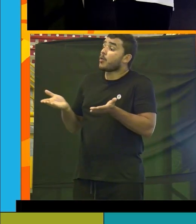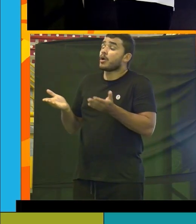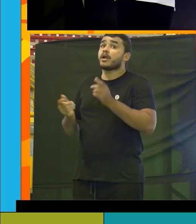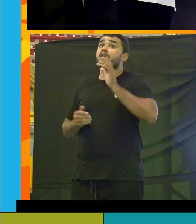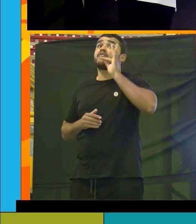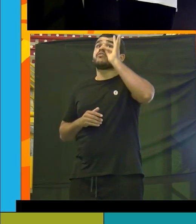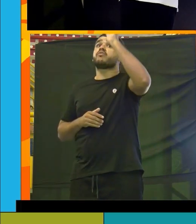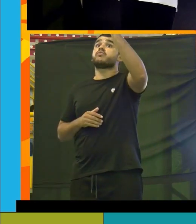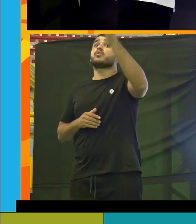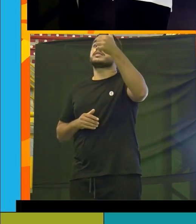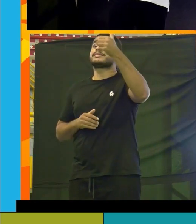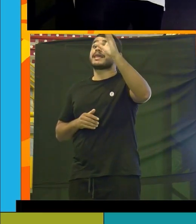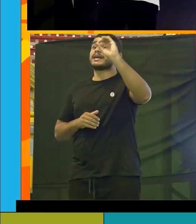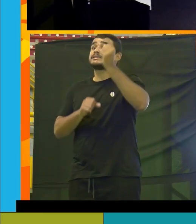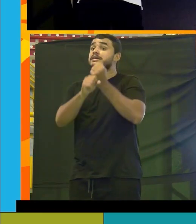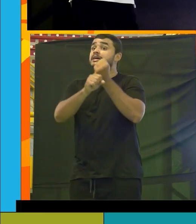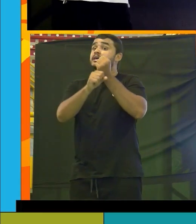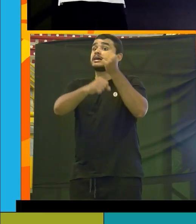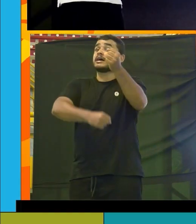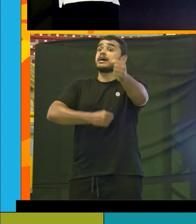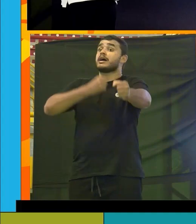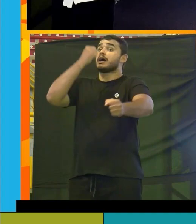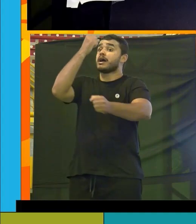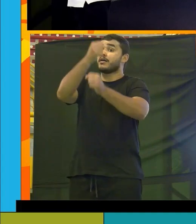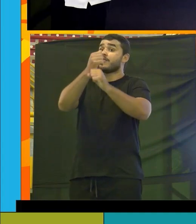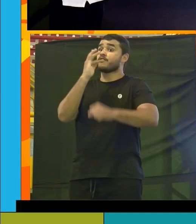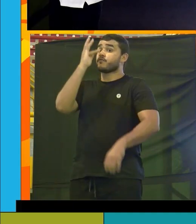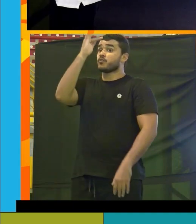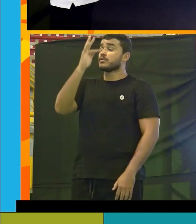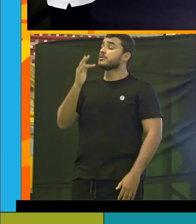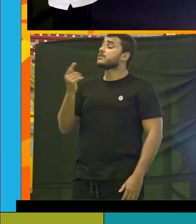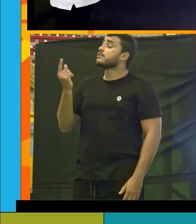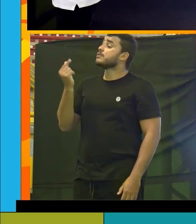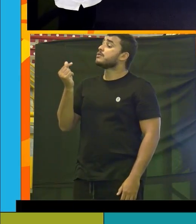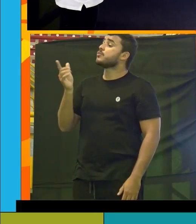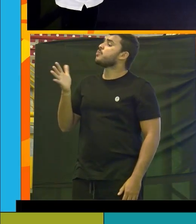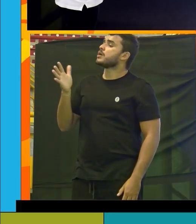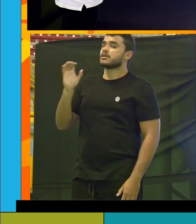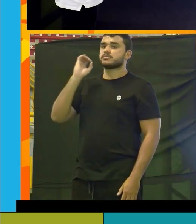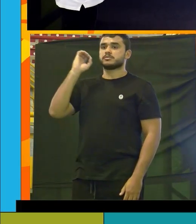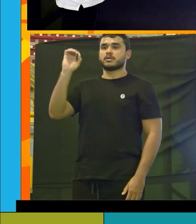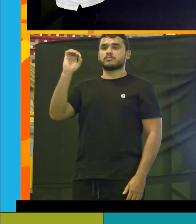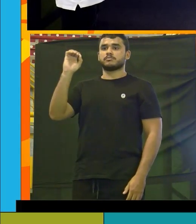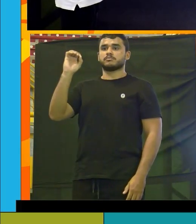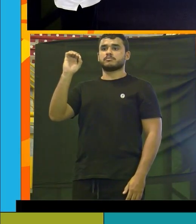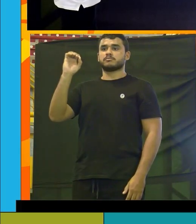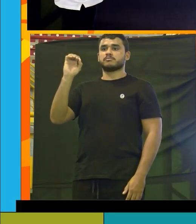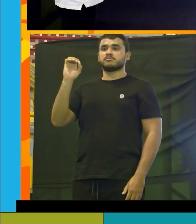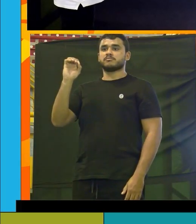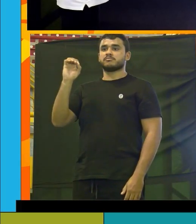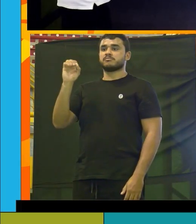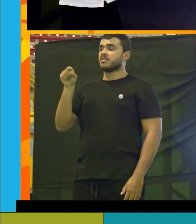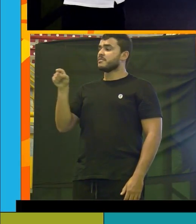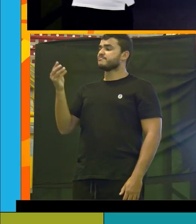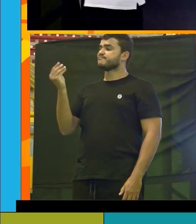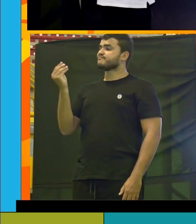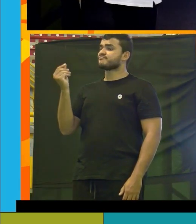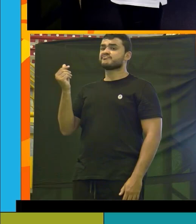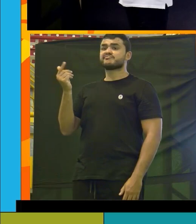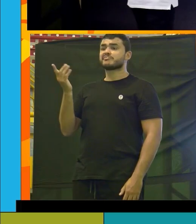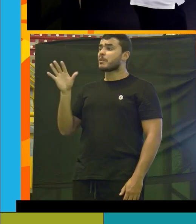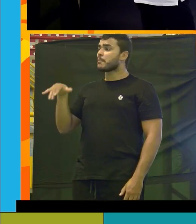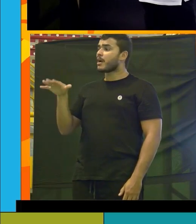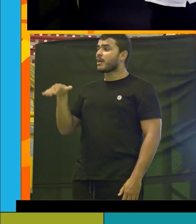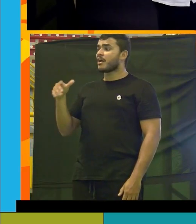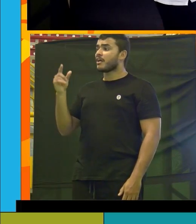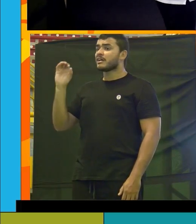zero. Tá? Então, por isso que é uma especulação. Mas, de acordo com o texto, depois de 10 anos,